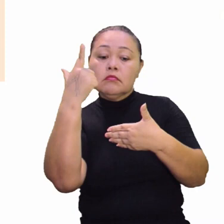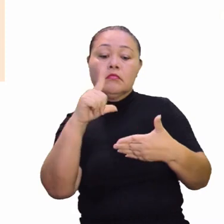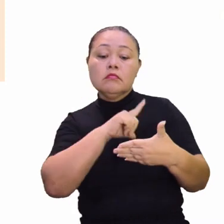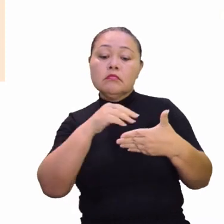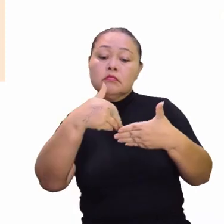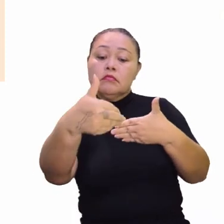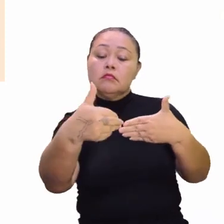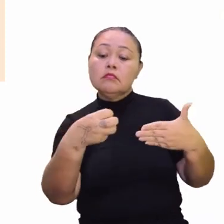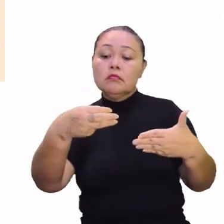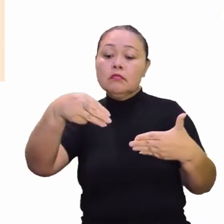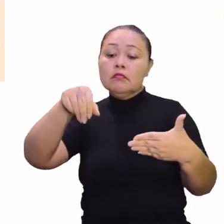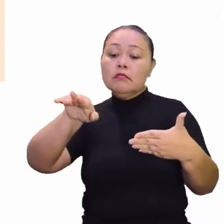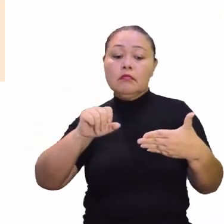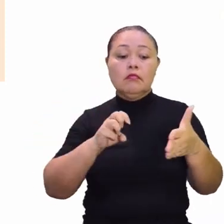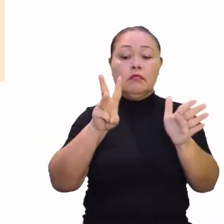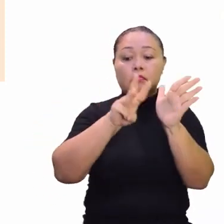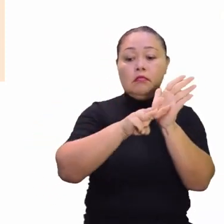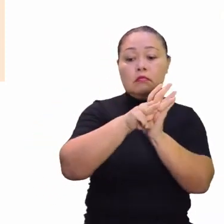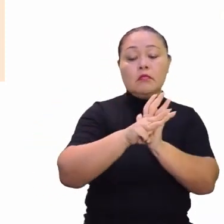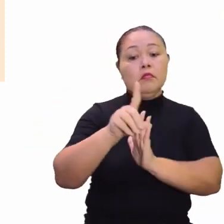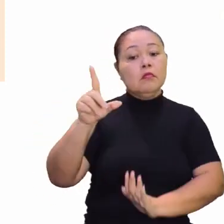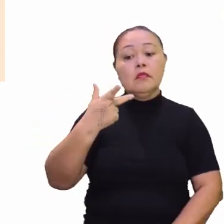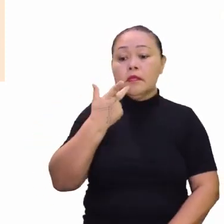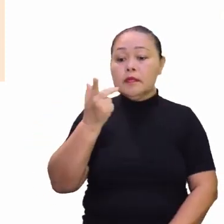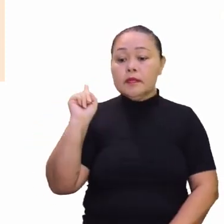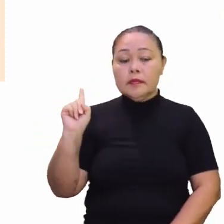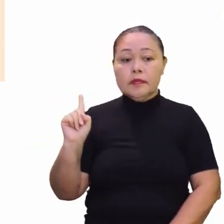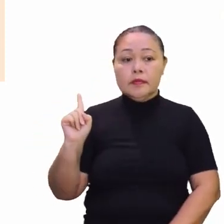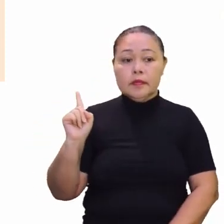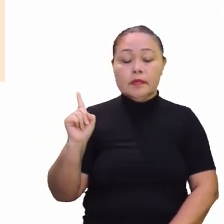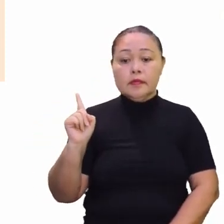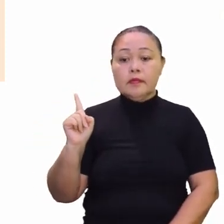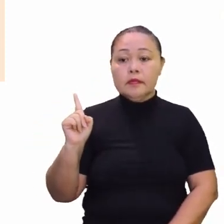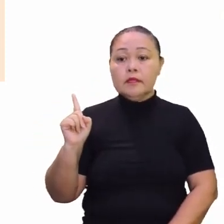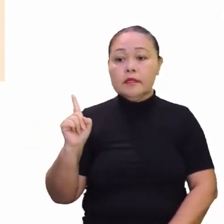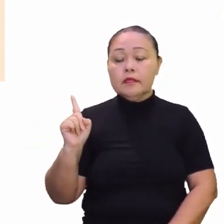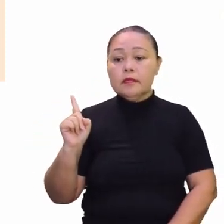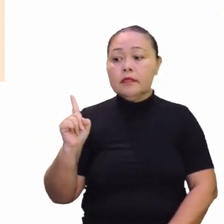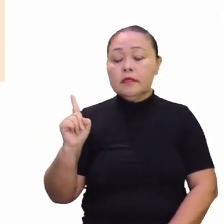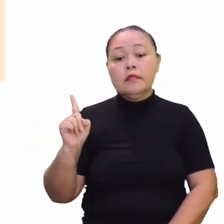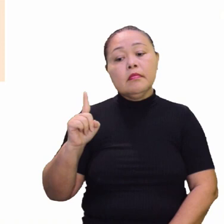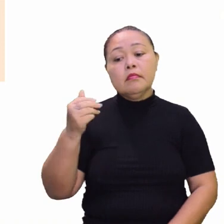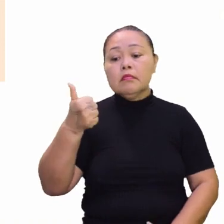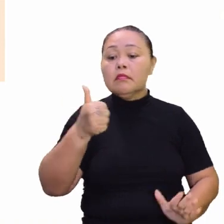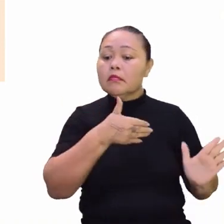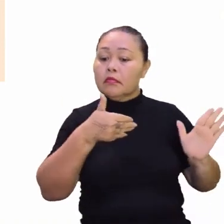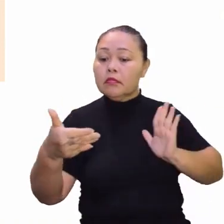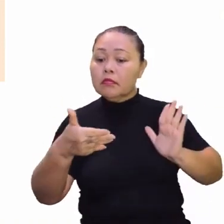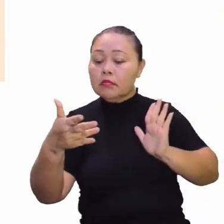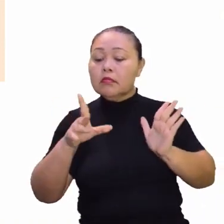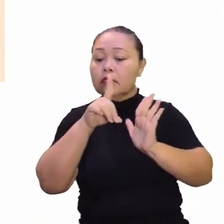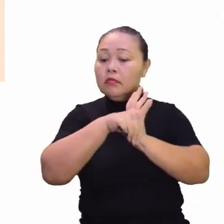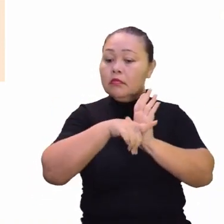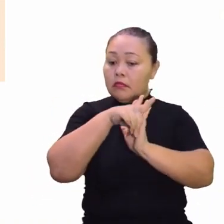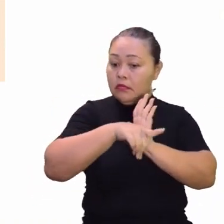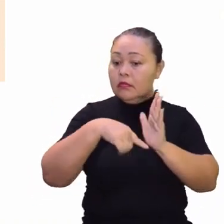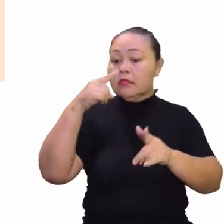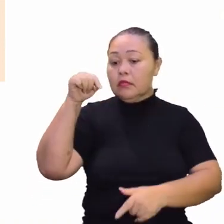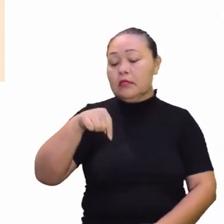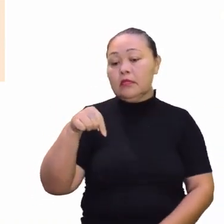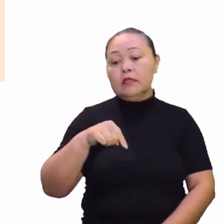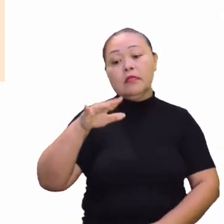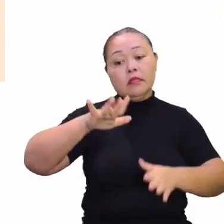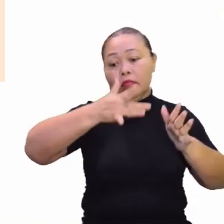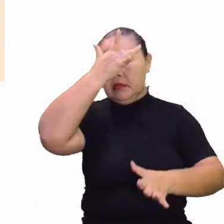naturais em um trecho entre o Mamoré e o Madeira. Então, quando a gente fala de primeiro ciclo da estrada de ferro